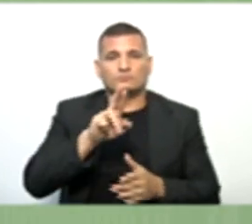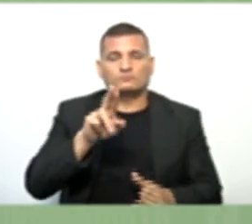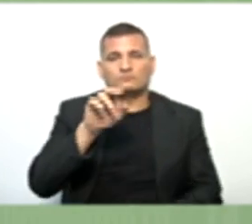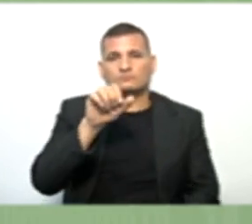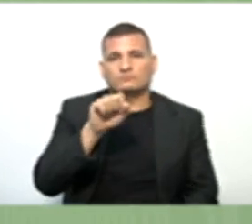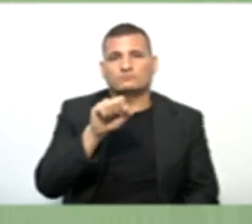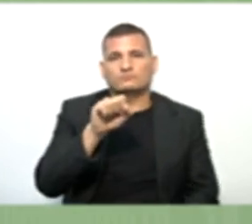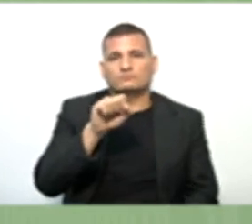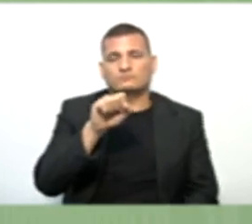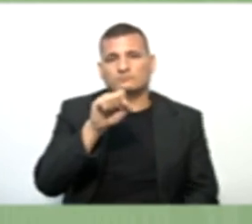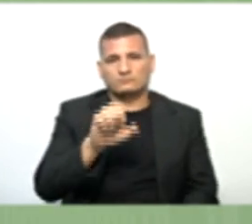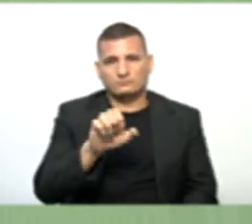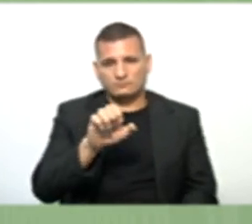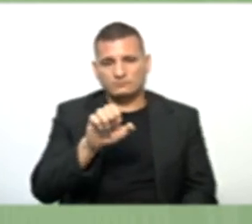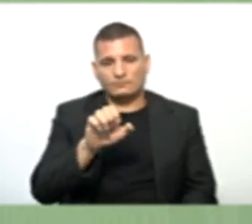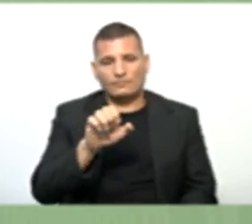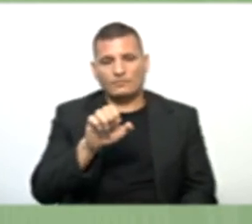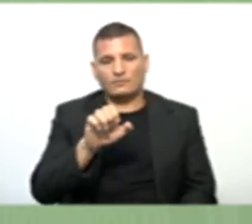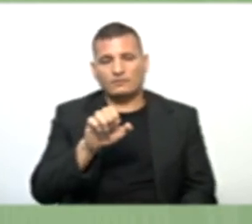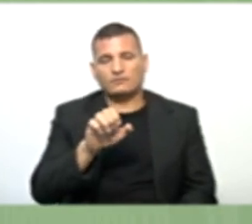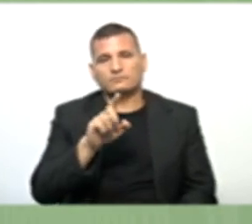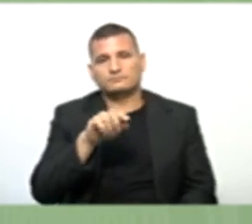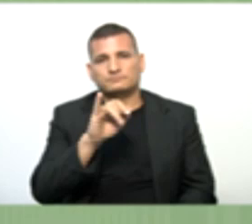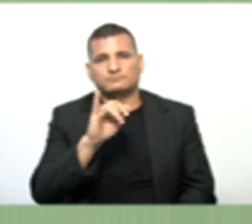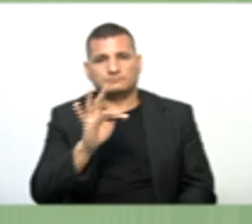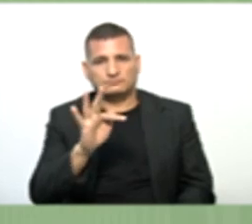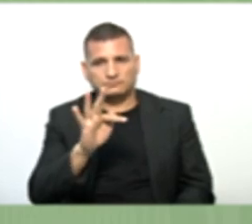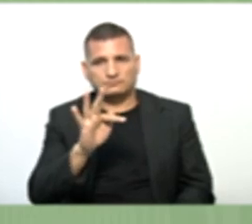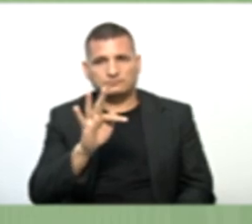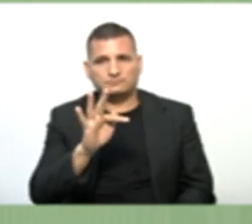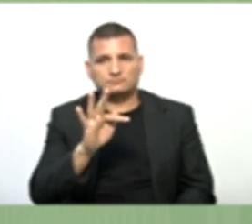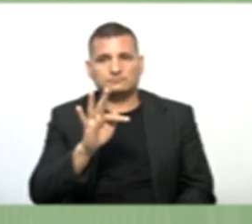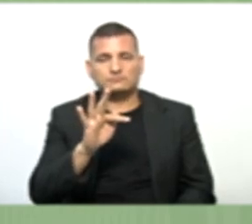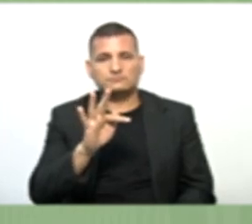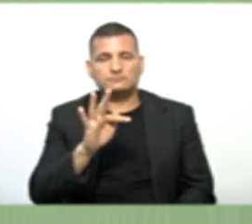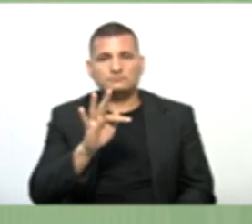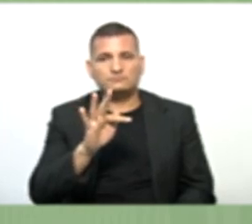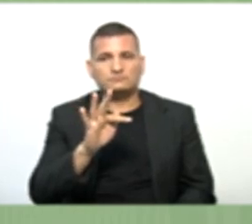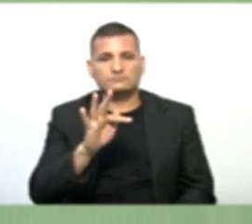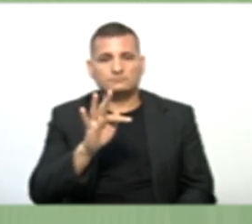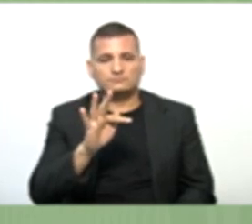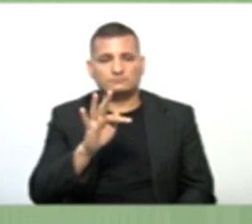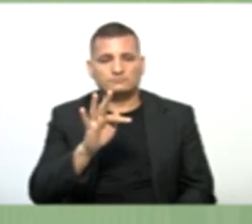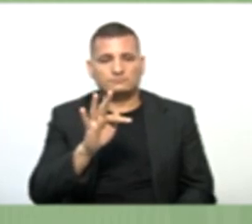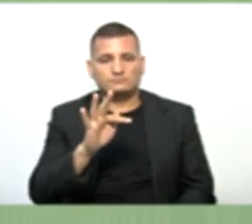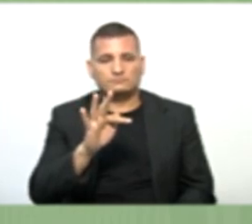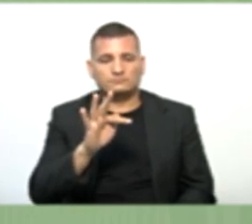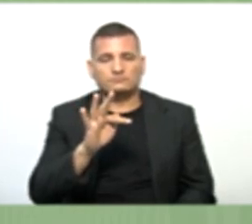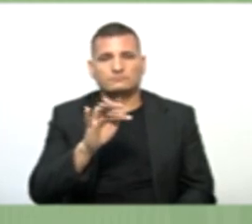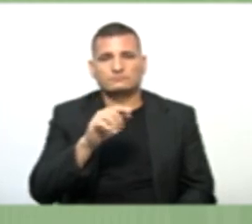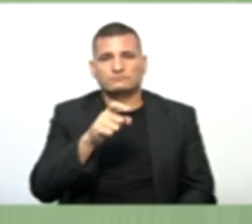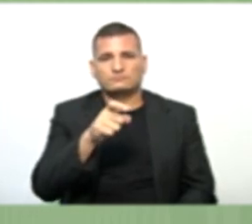mágica. Então, eu já sei que é o if. If